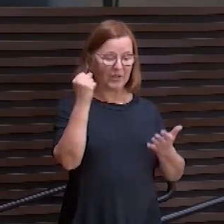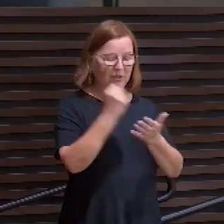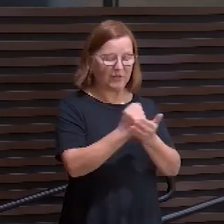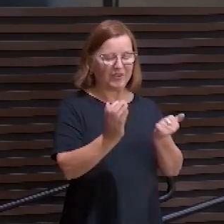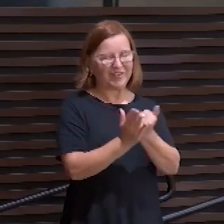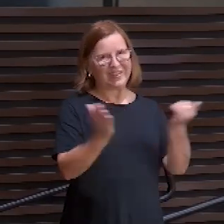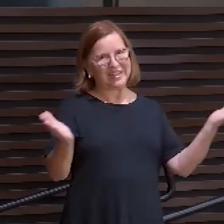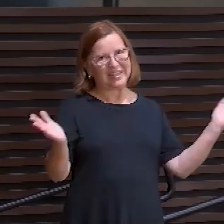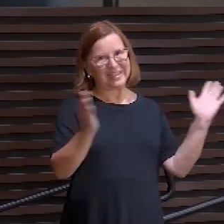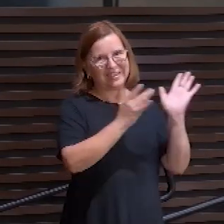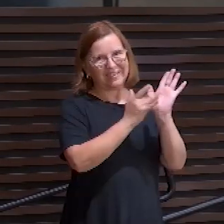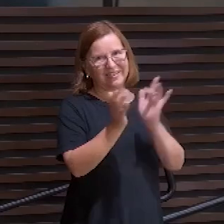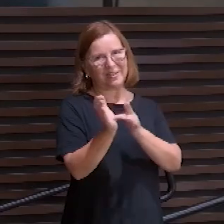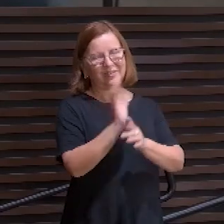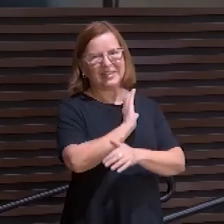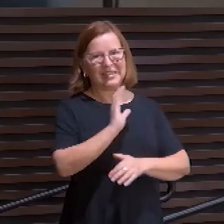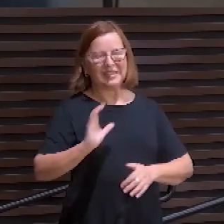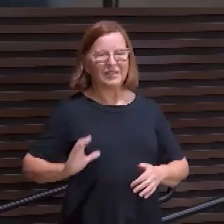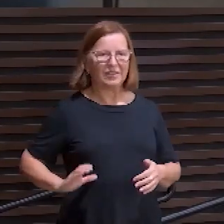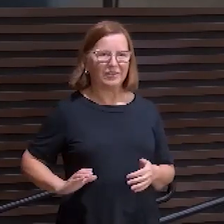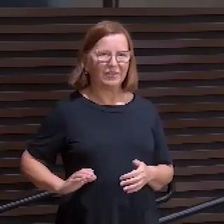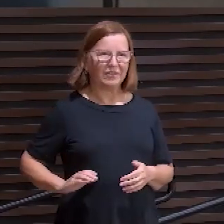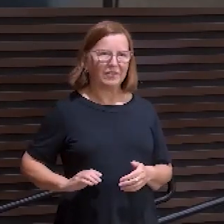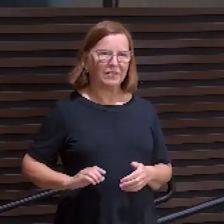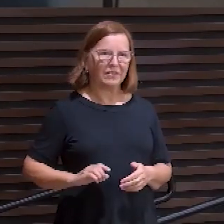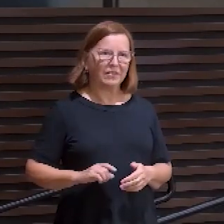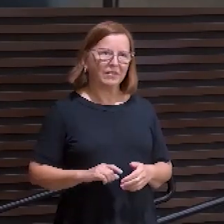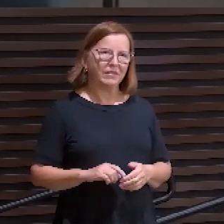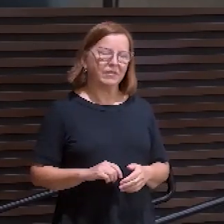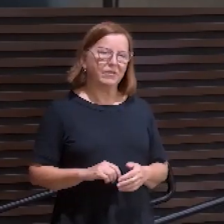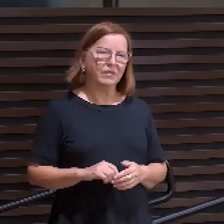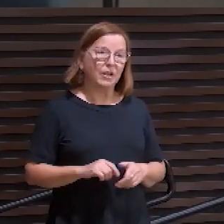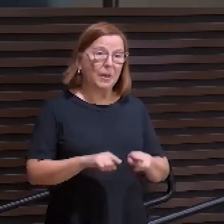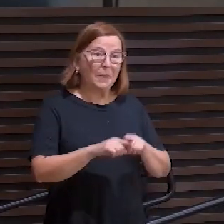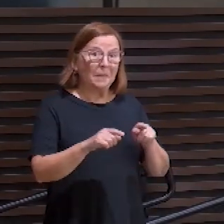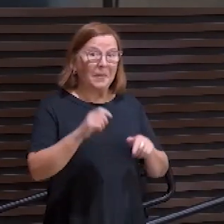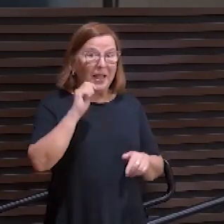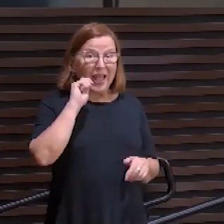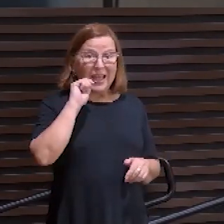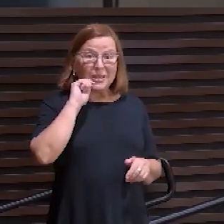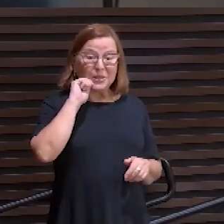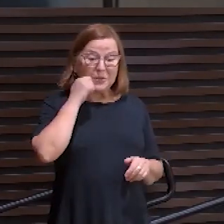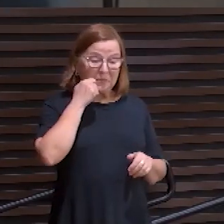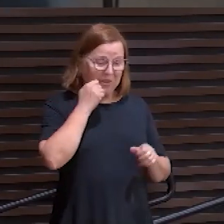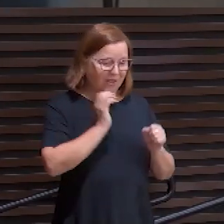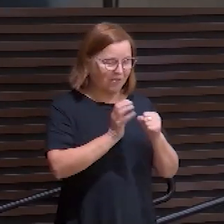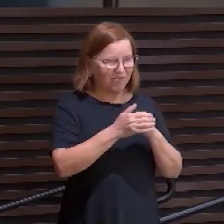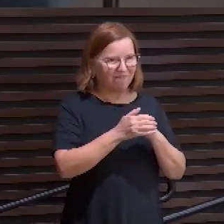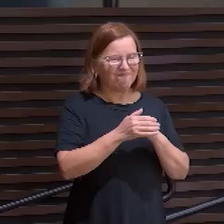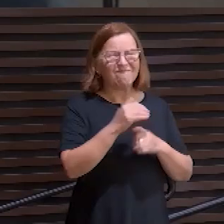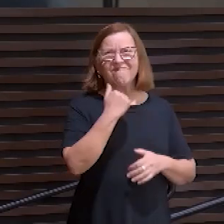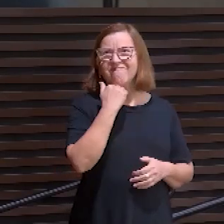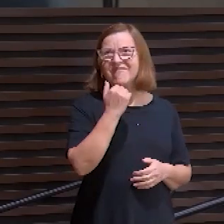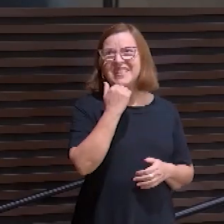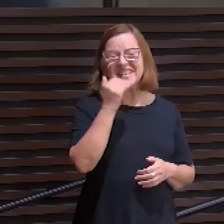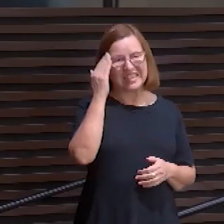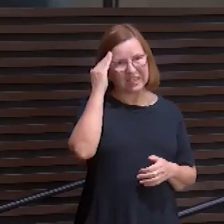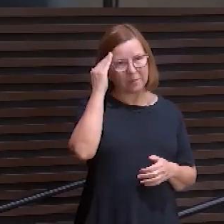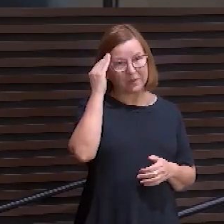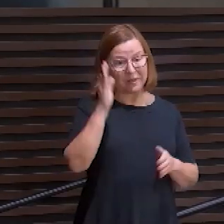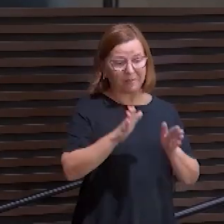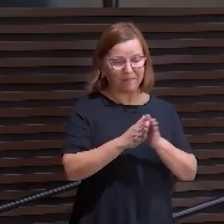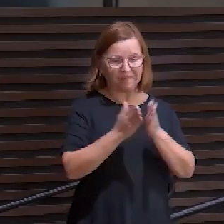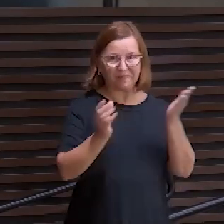crucificado Jesus Cristo. Mas aquele mistério estava oculto. Ninguém sabia. A Bíblia está